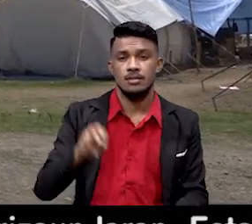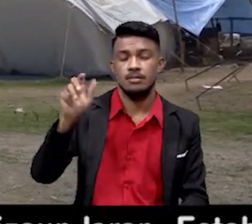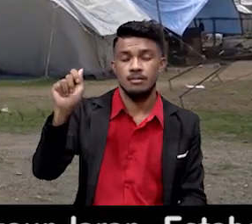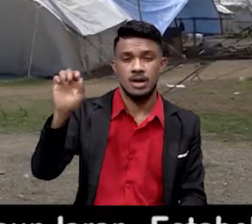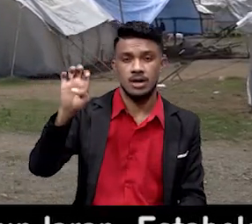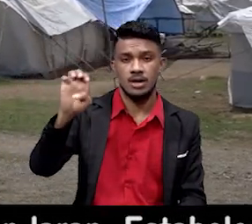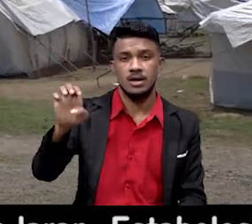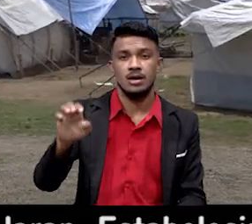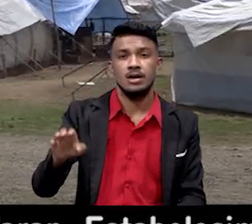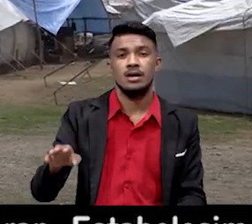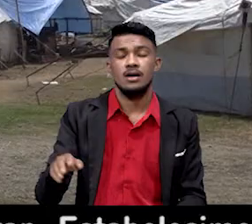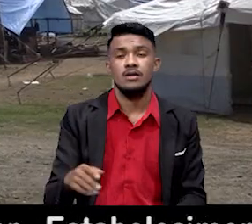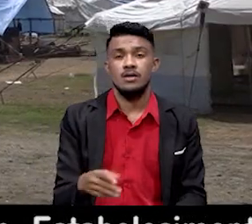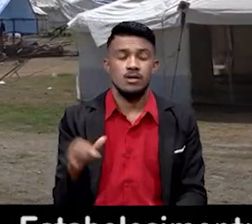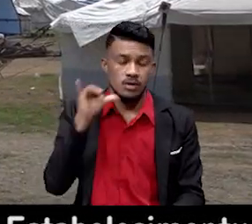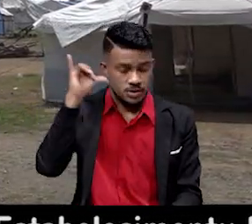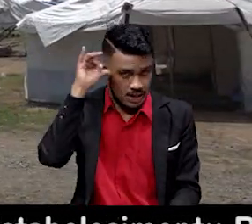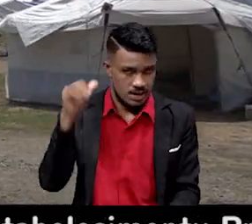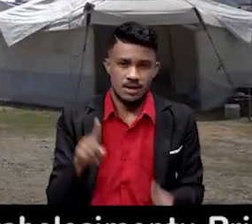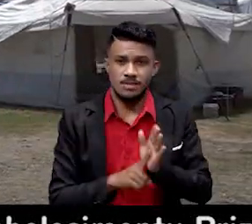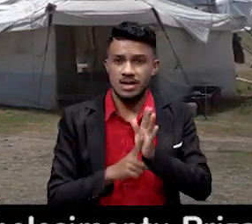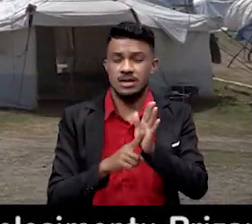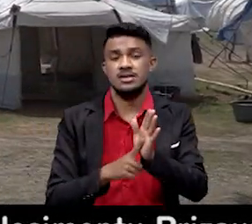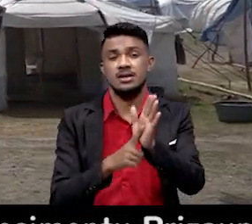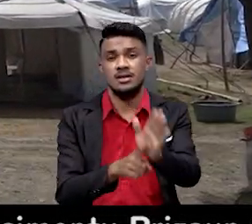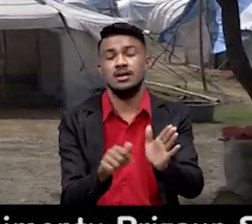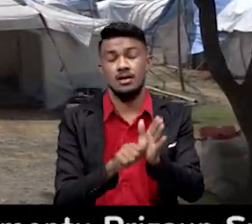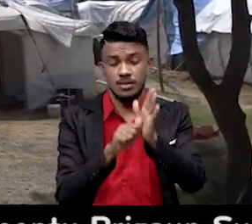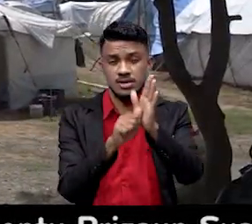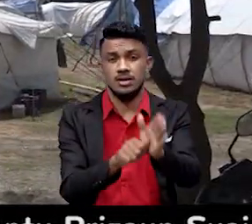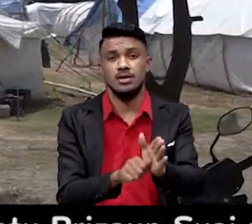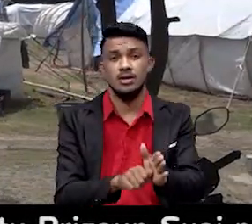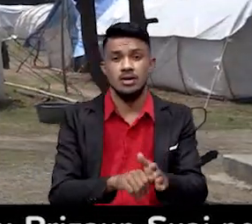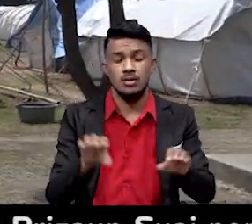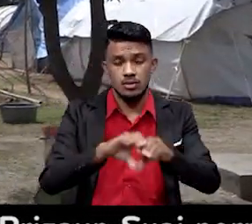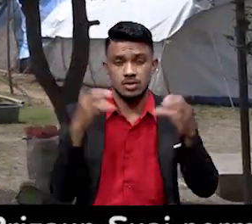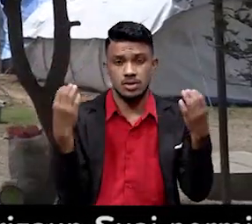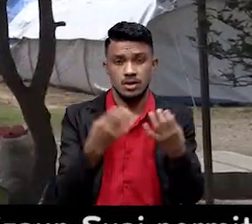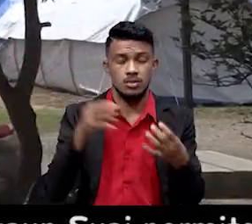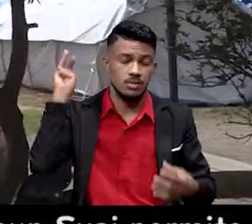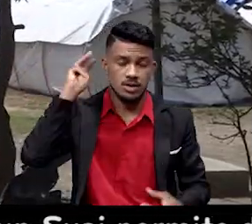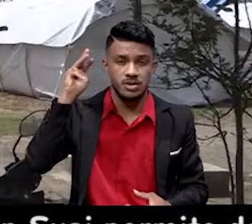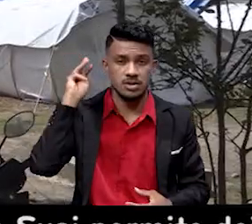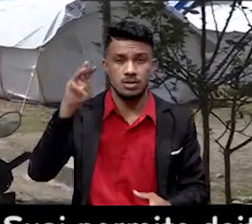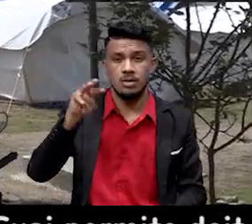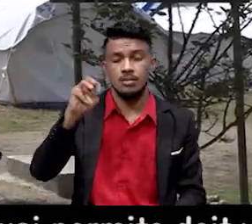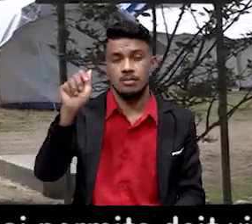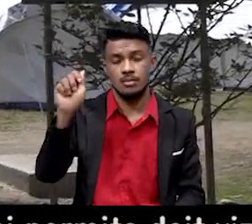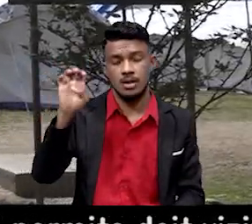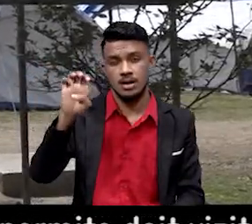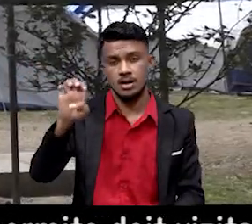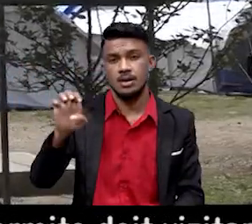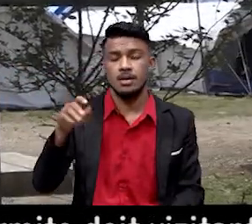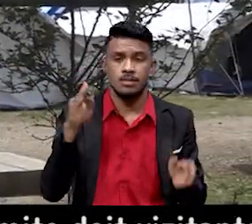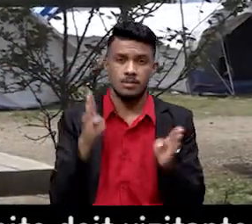ira que torcei que apresenta uma e o Conselho de Ministros cataca mais provisoriamente se